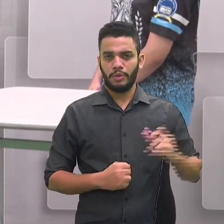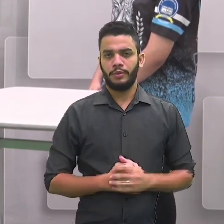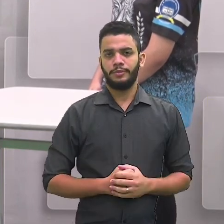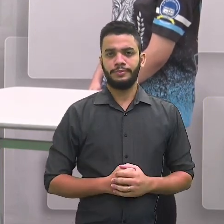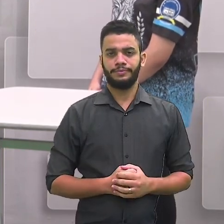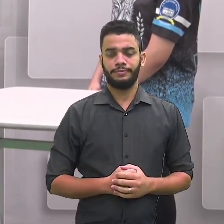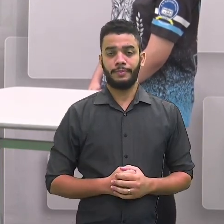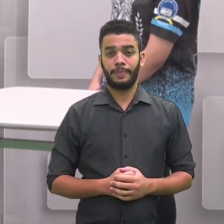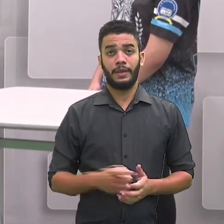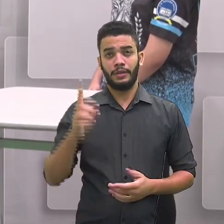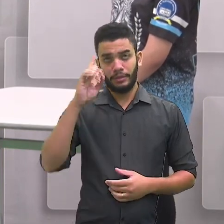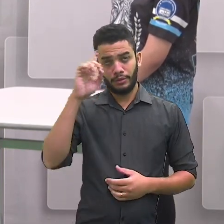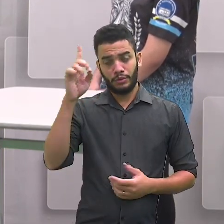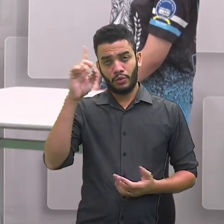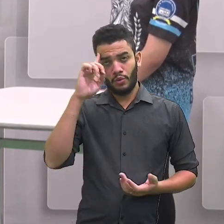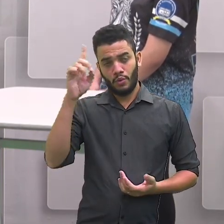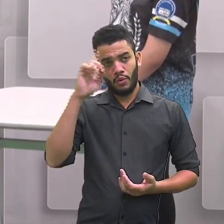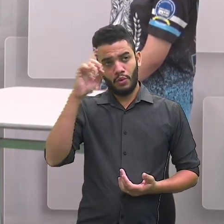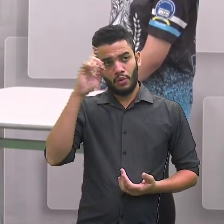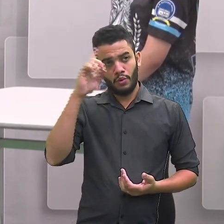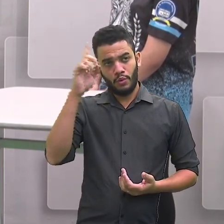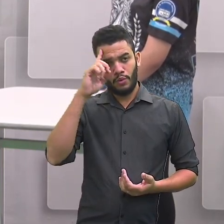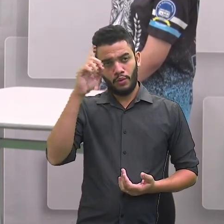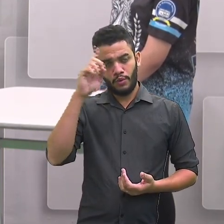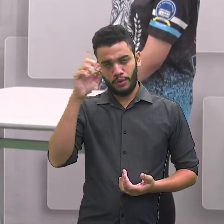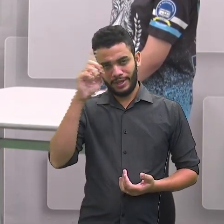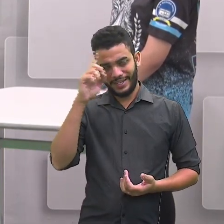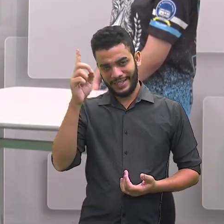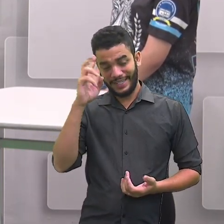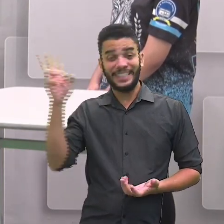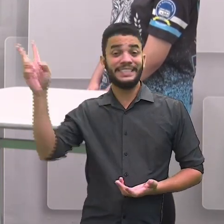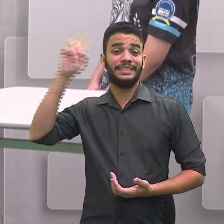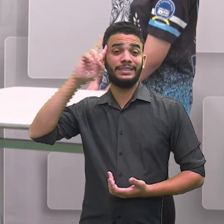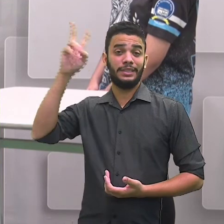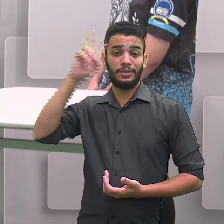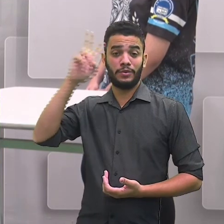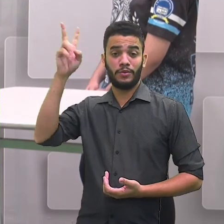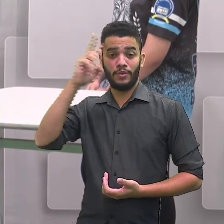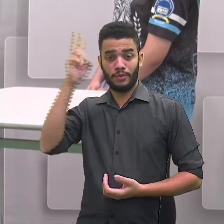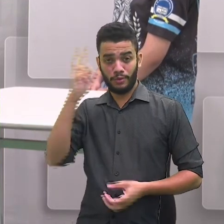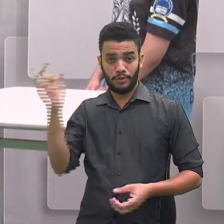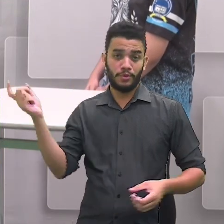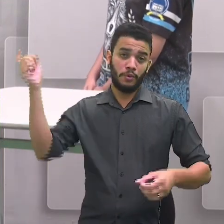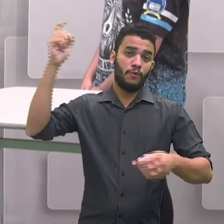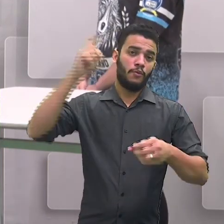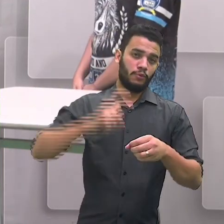E segunda-feira estamos no próximo Só Letra, pessoal.